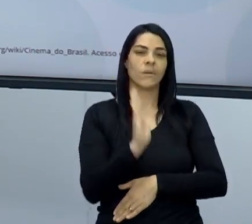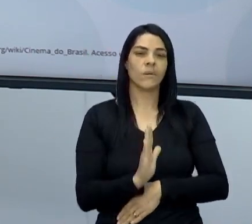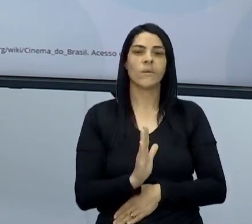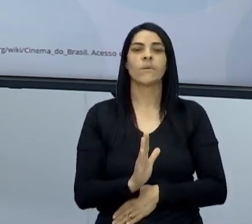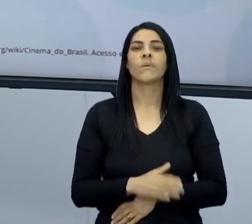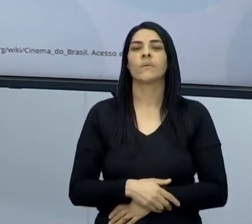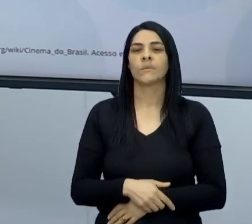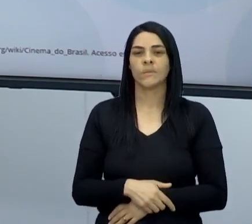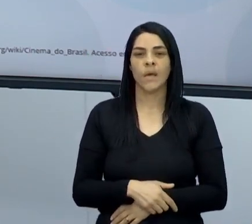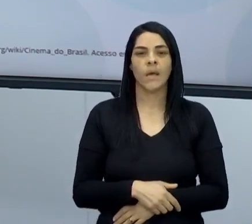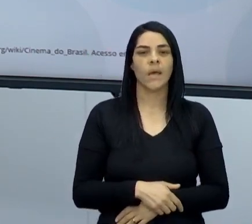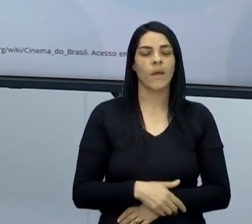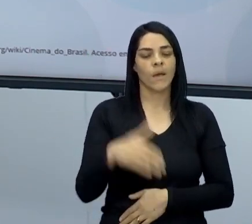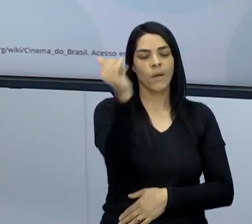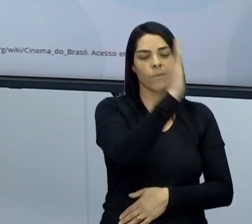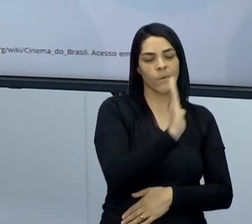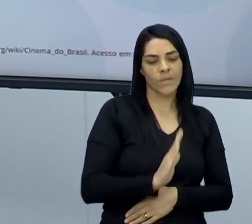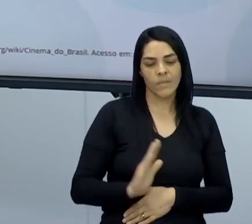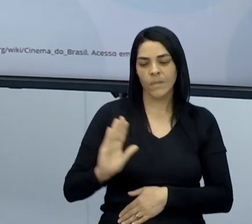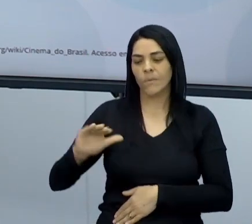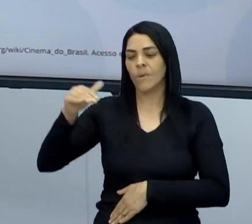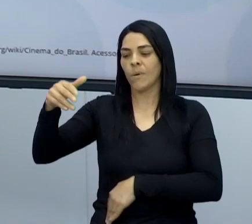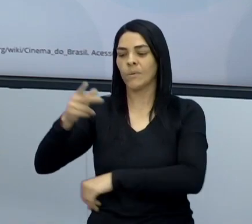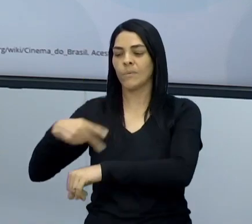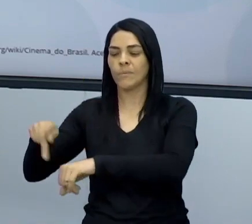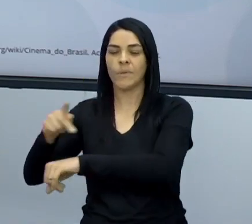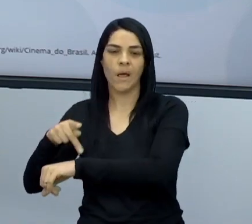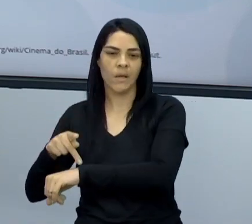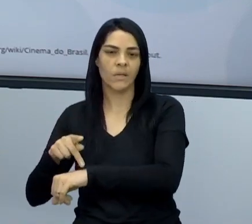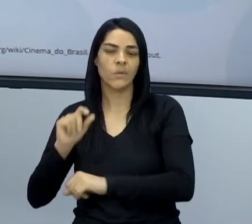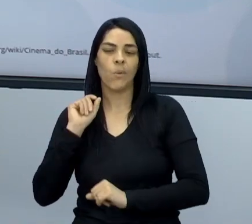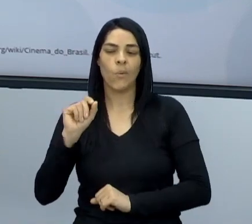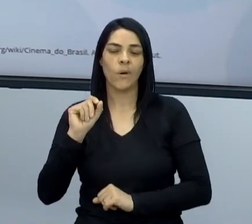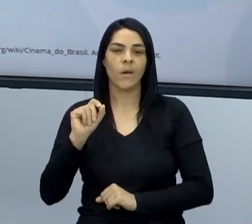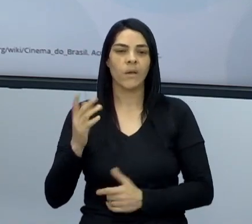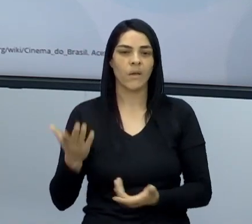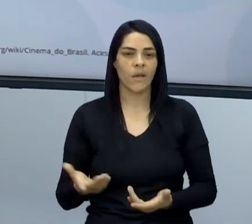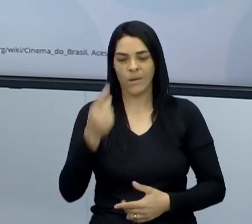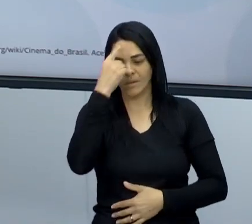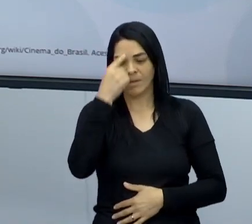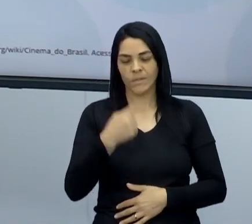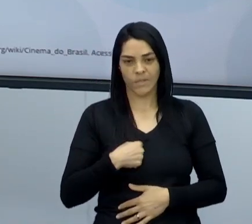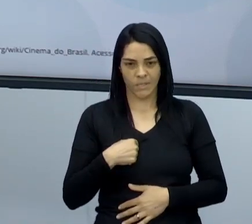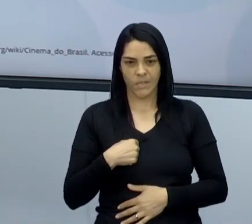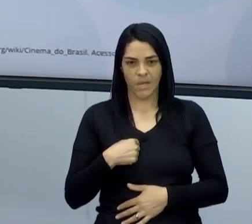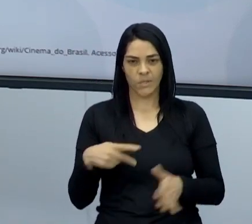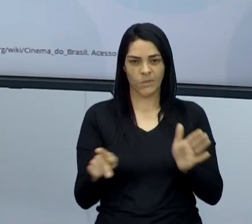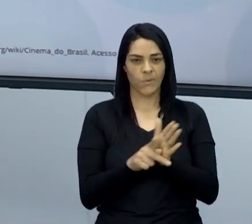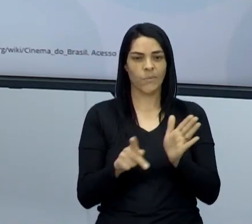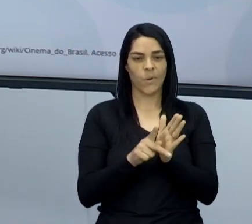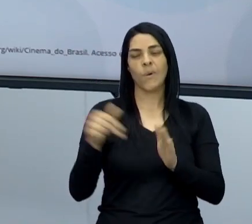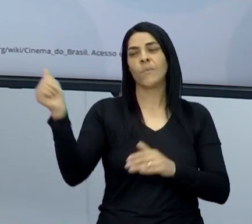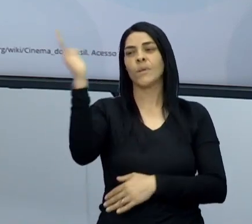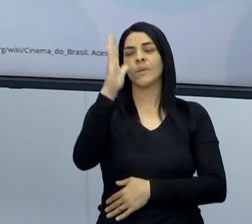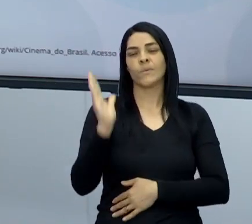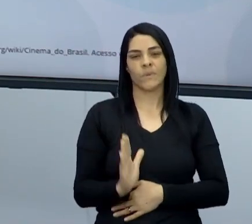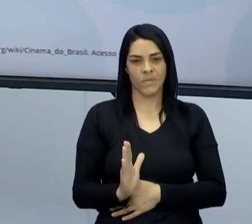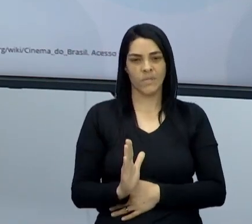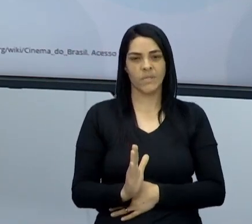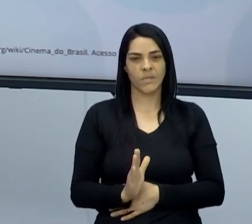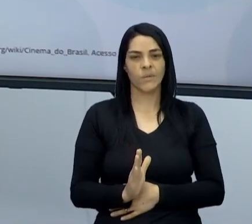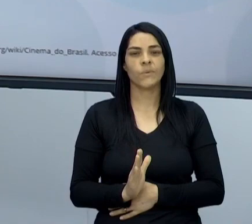nacional, o que é Hollywood, o americano aqui como invasão, na tentativa de uma identidade nacional, proposta lá durante o período